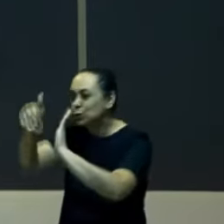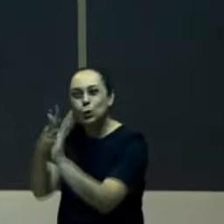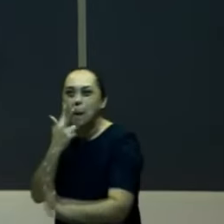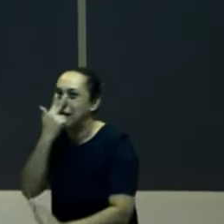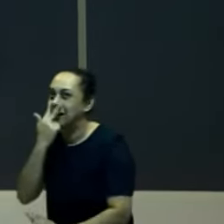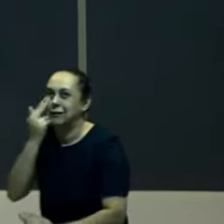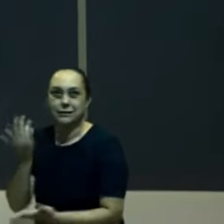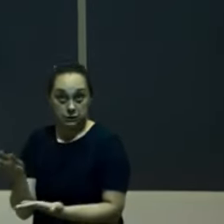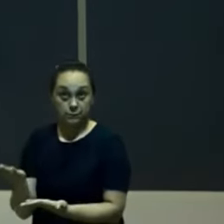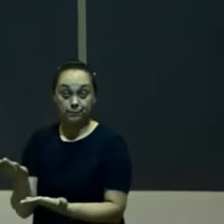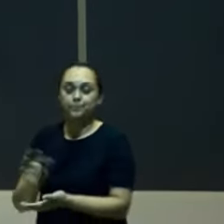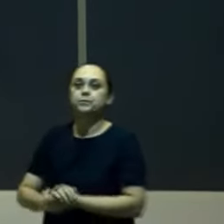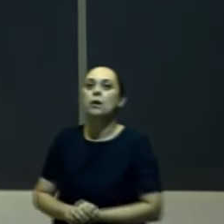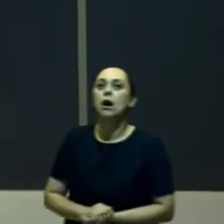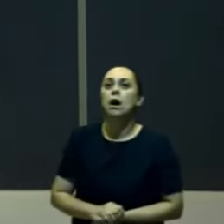Entendemos,